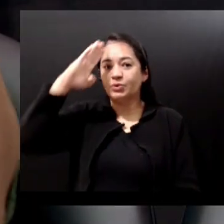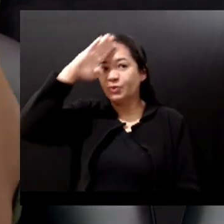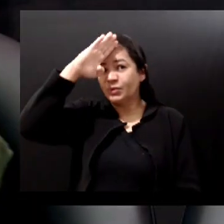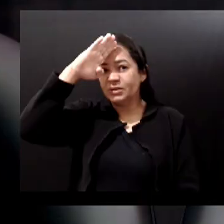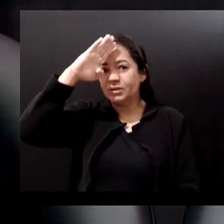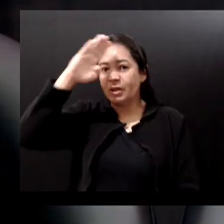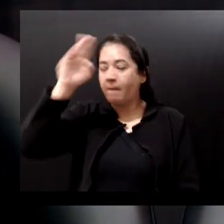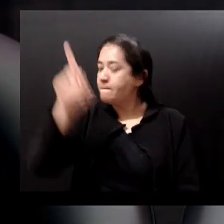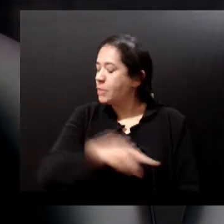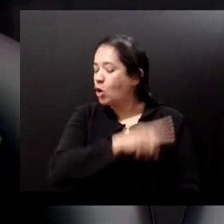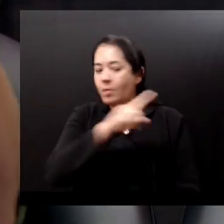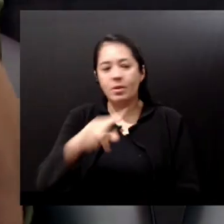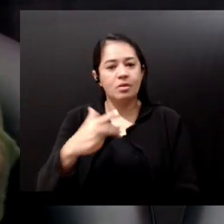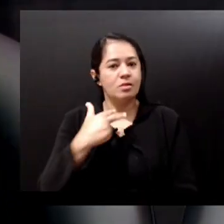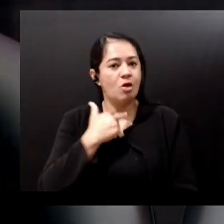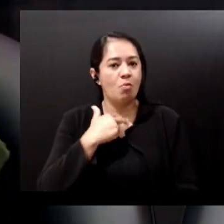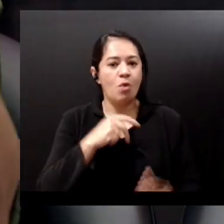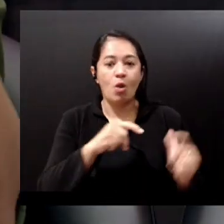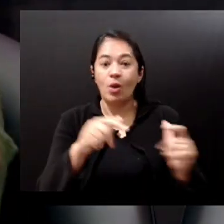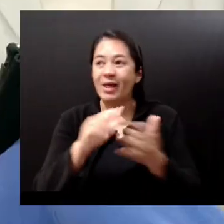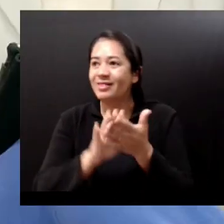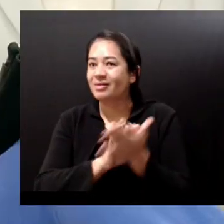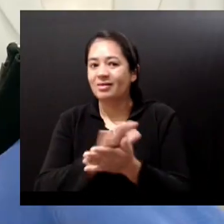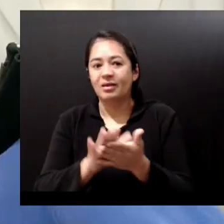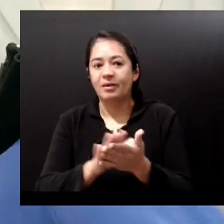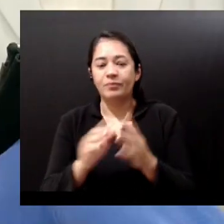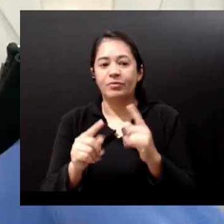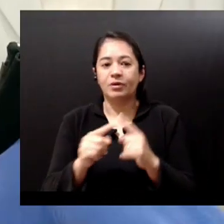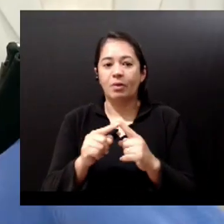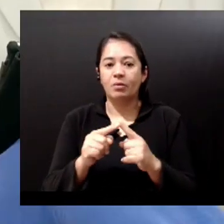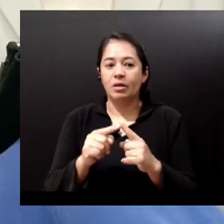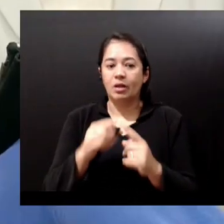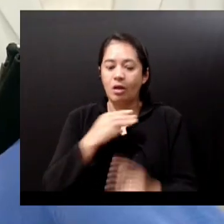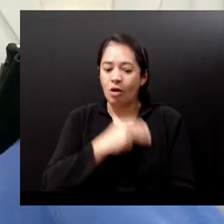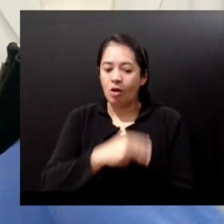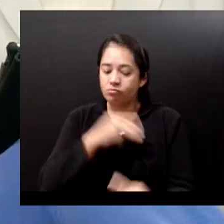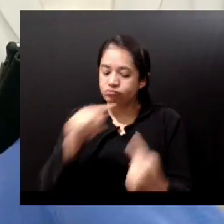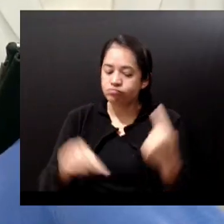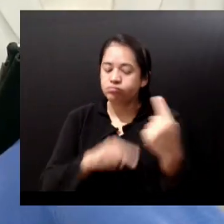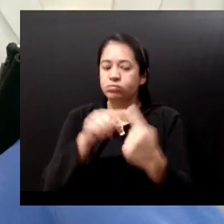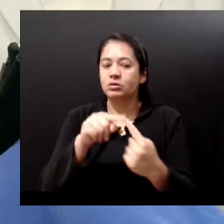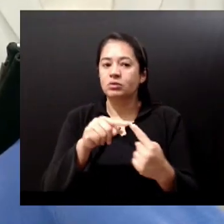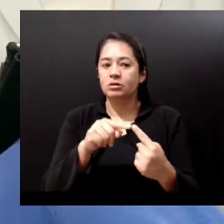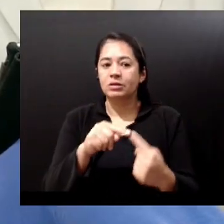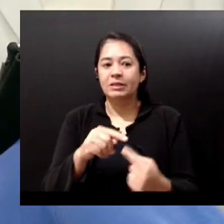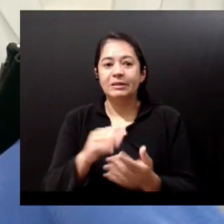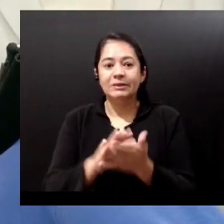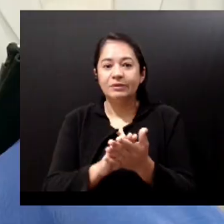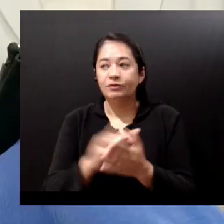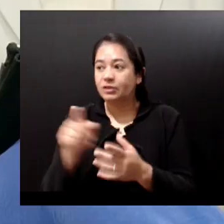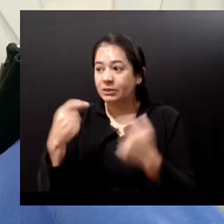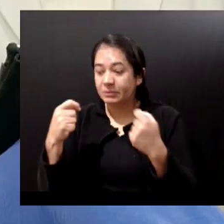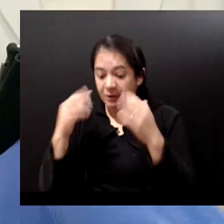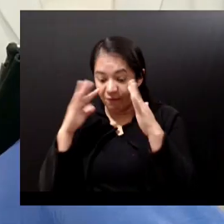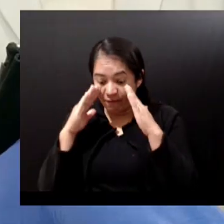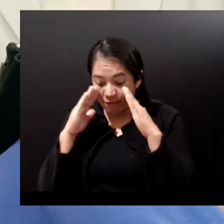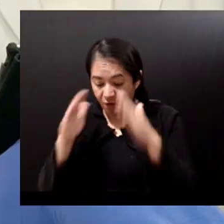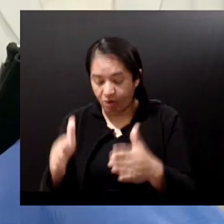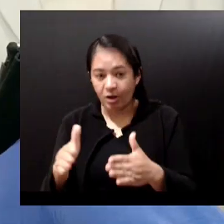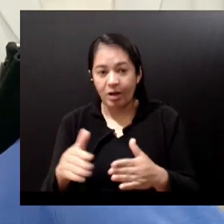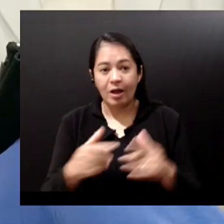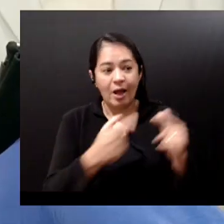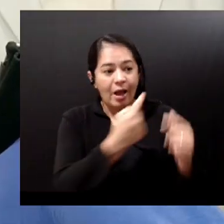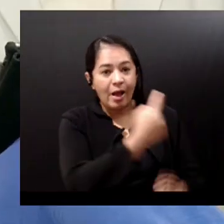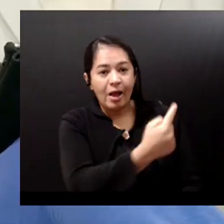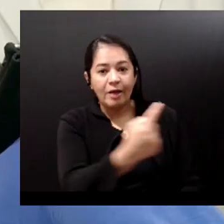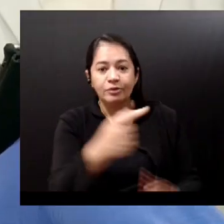em nenhum ambiente, porque é um ambiente de missão, é operacional e nada pode tirar a sua atenção. Então, cada ambiente você precisa descobrir as regras daquele lugar. Mas,